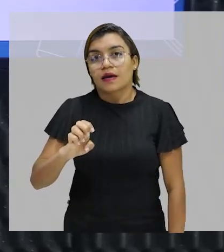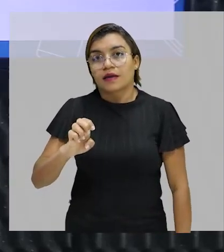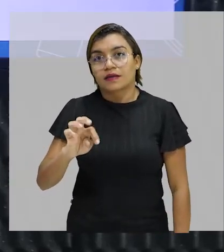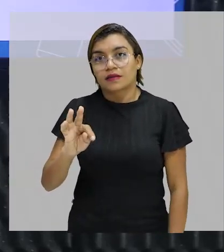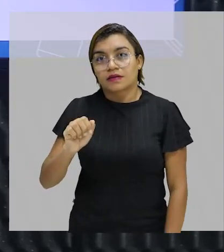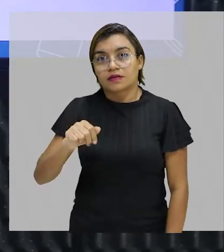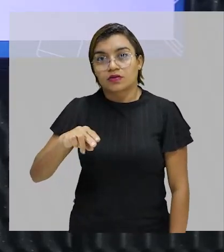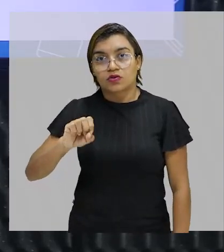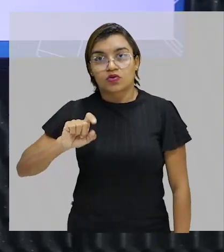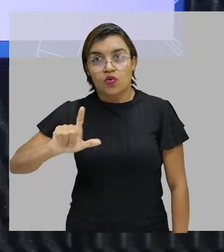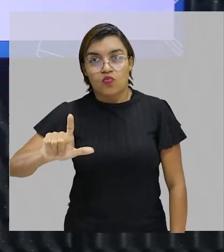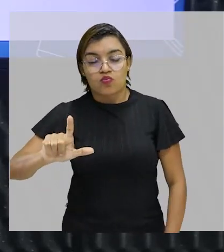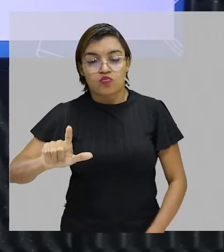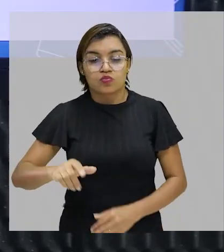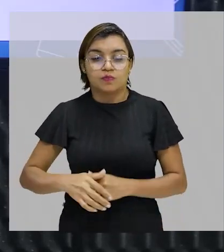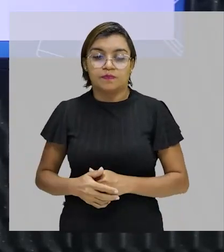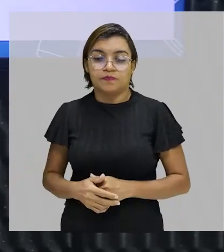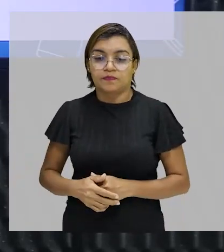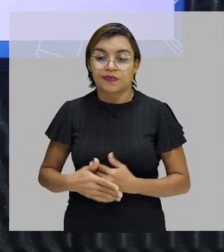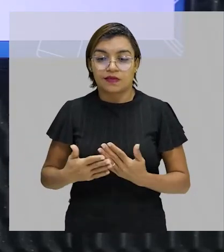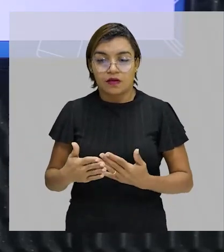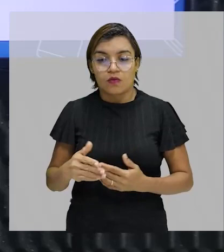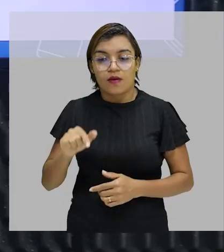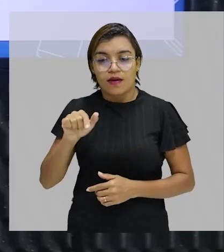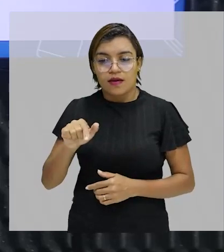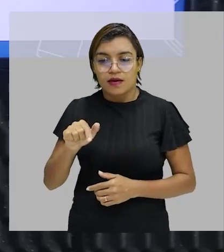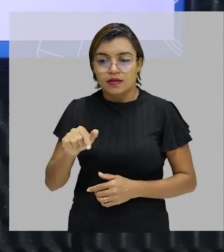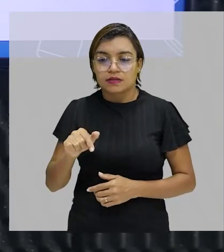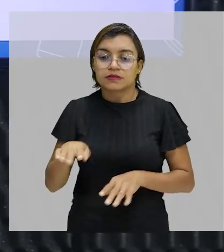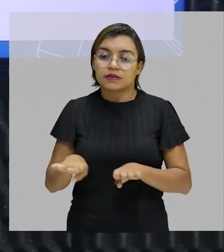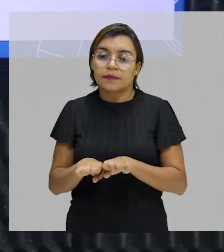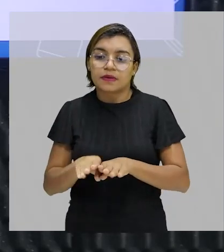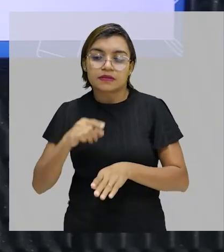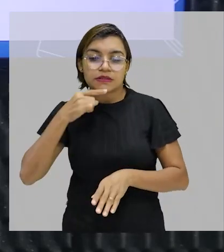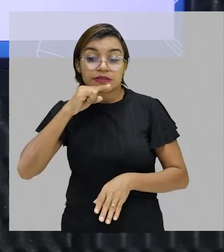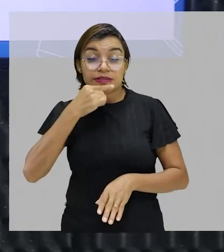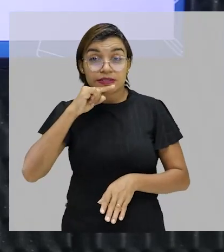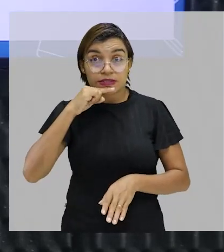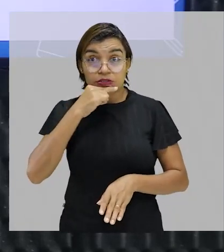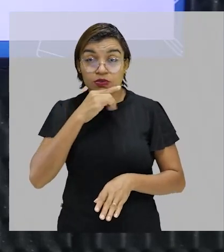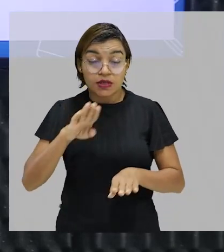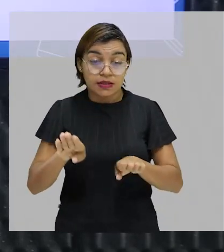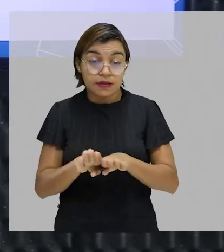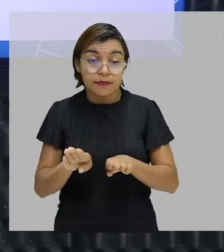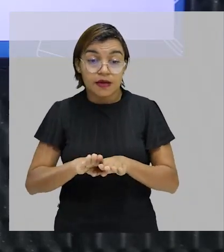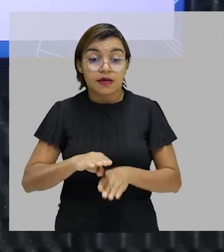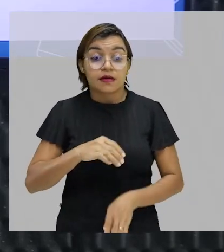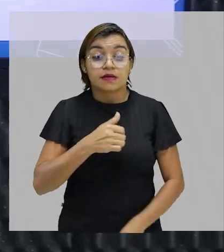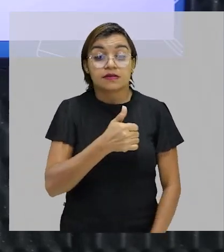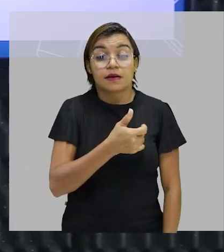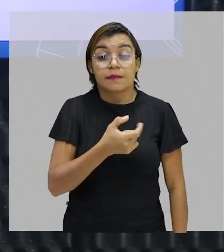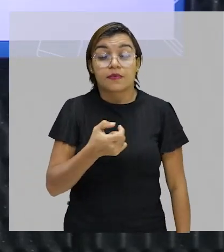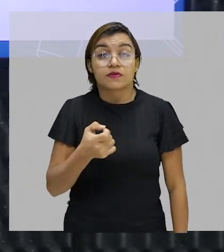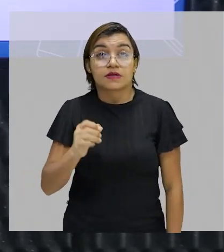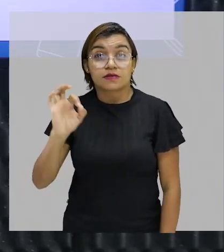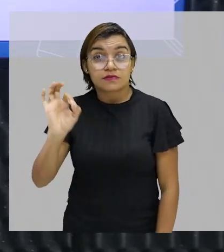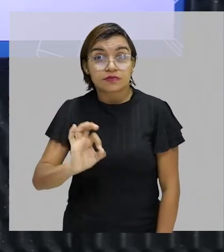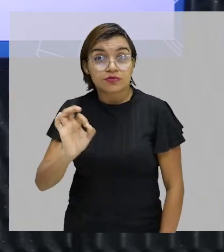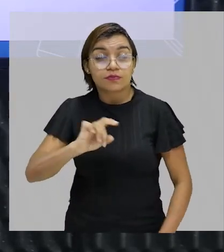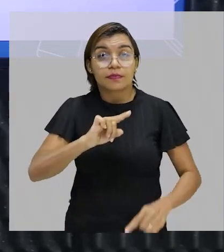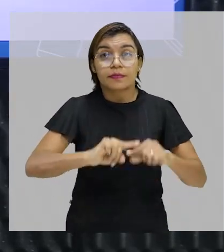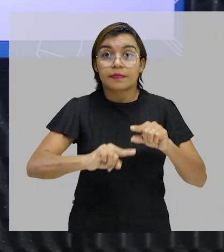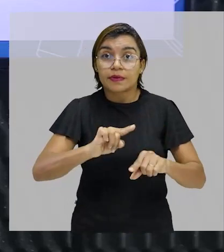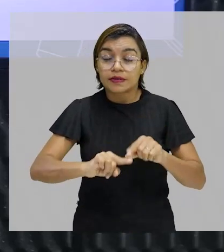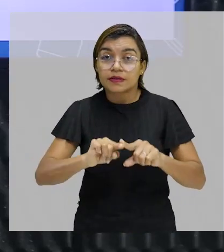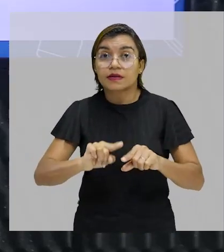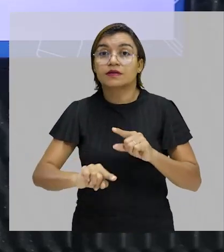próximo slide. Então, a partir do etanol, da cana-de-açúcar, e é 100% de matéria-prima renovável, né?